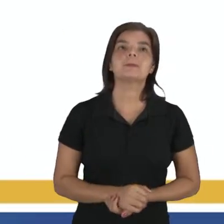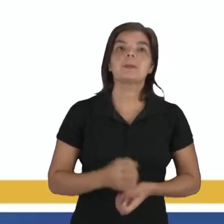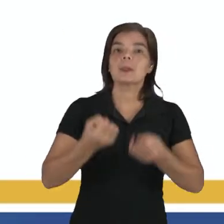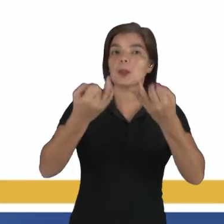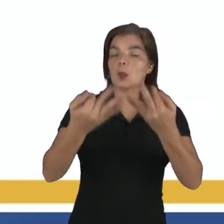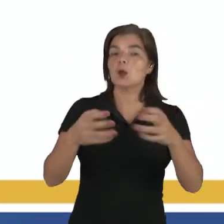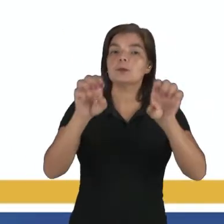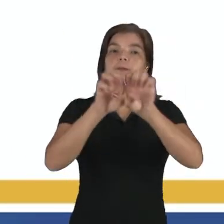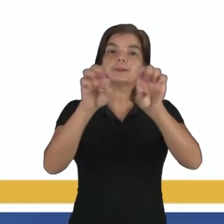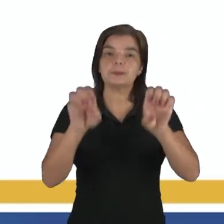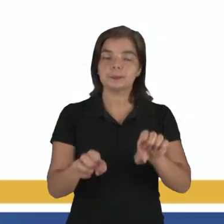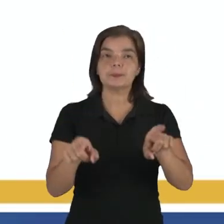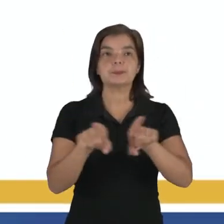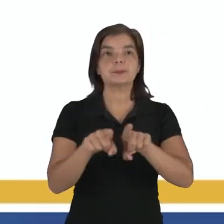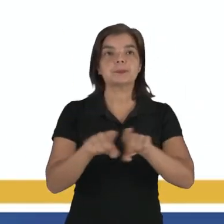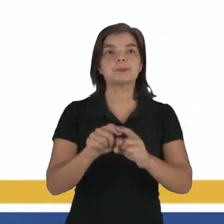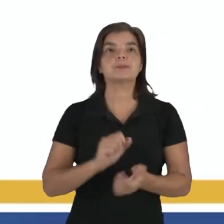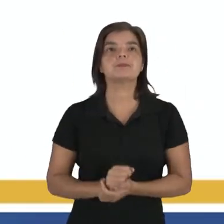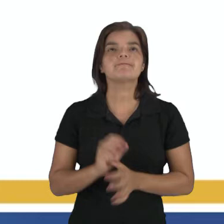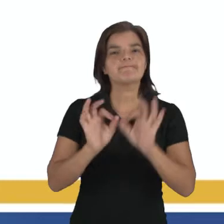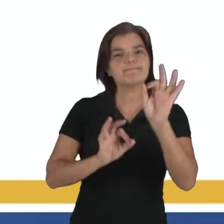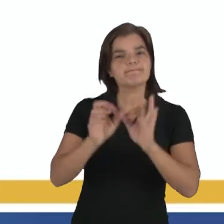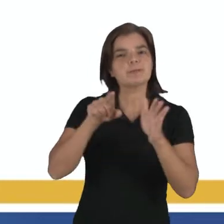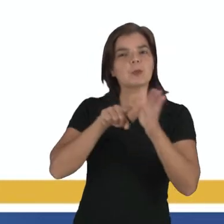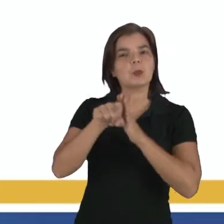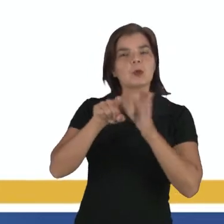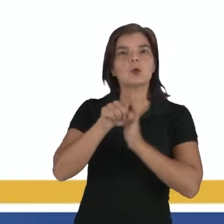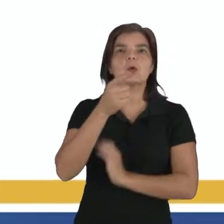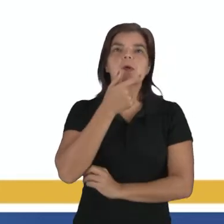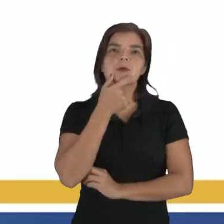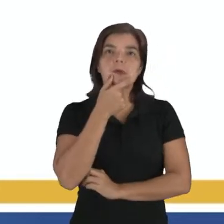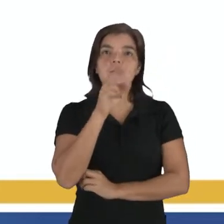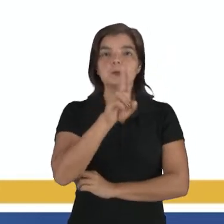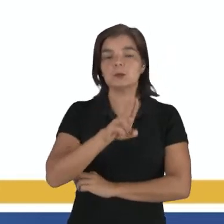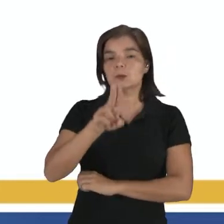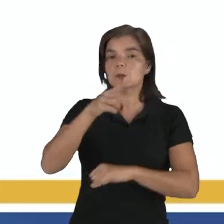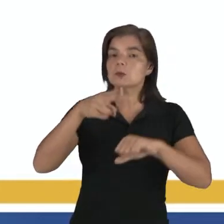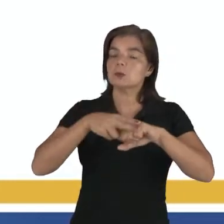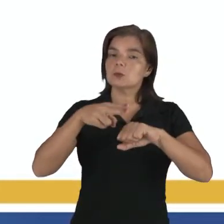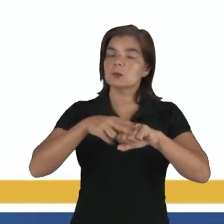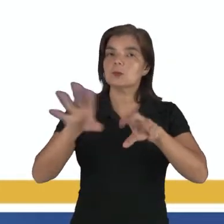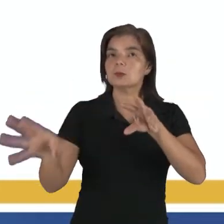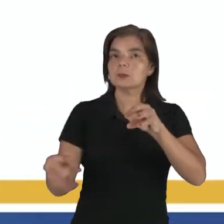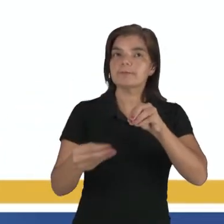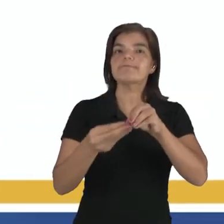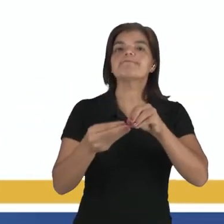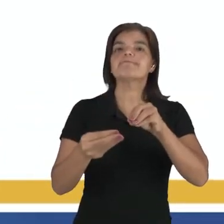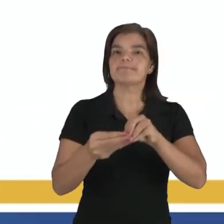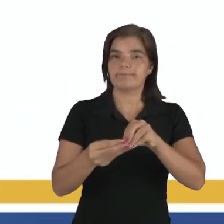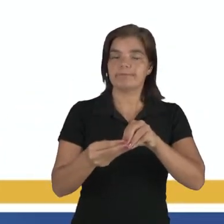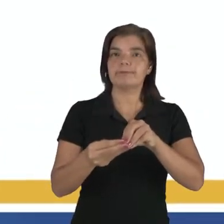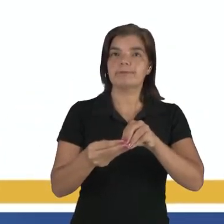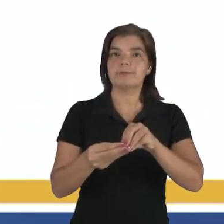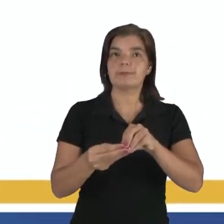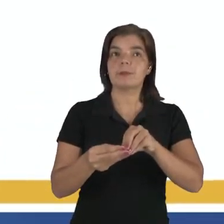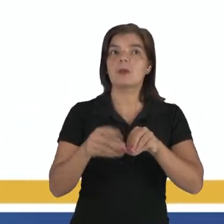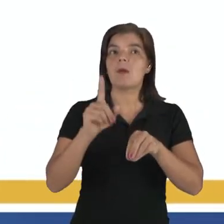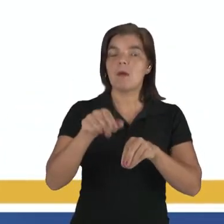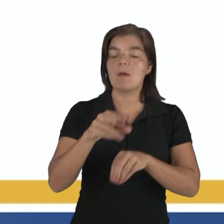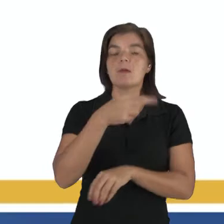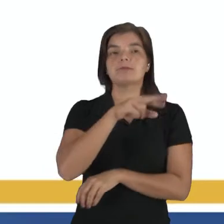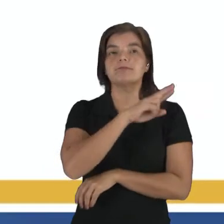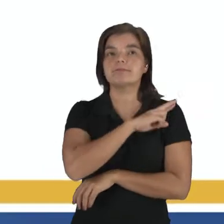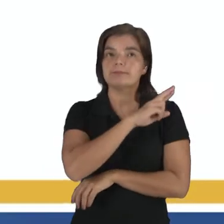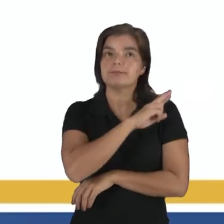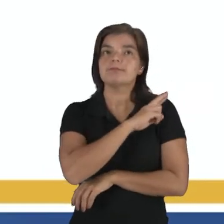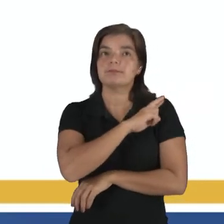falar um pouquinho sobre a estrutura, então, do simple past. Quando a gente quer fazer perguntas em inglês, a gente tem que usar uma palavrinha que se chama verbo